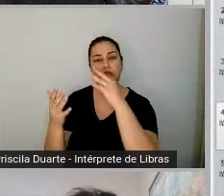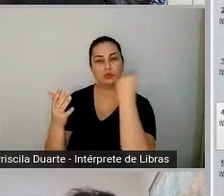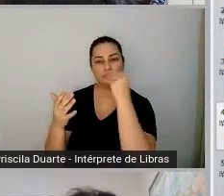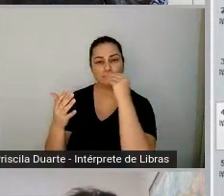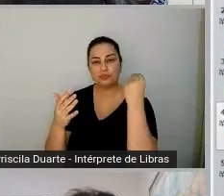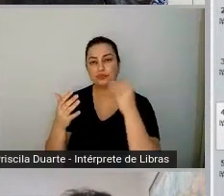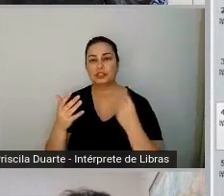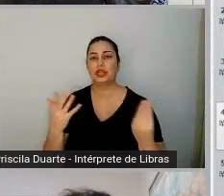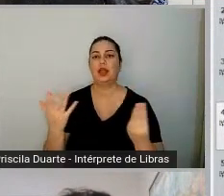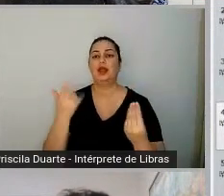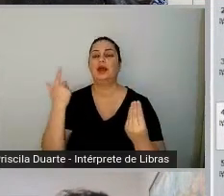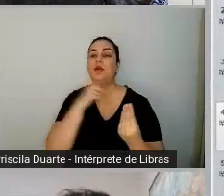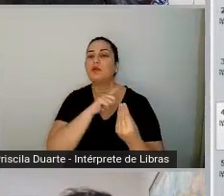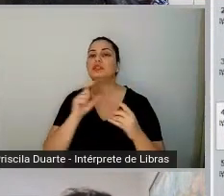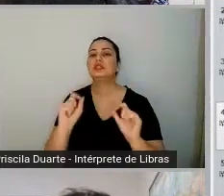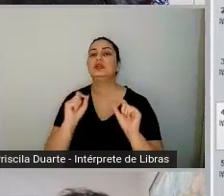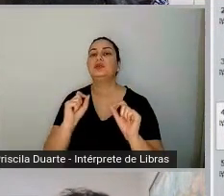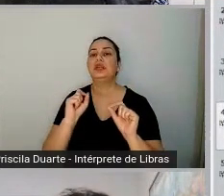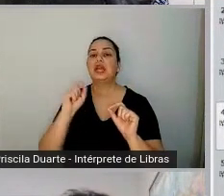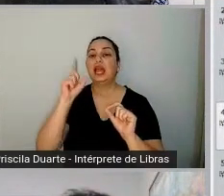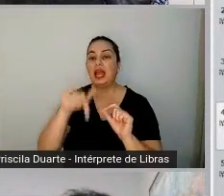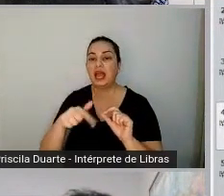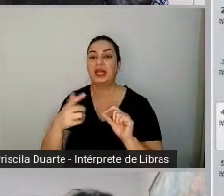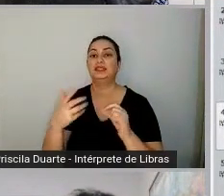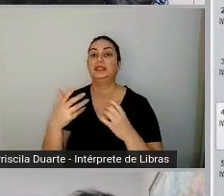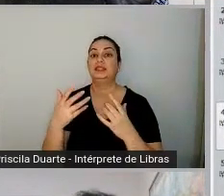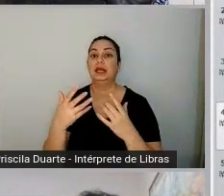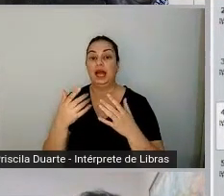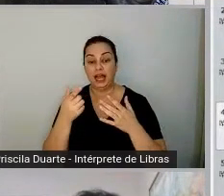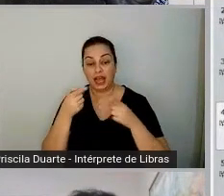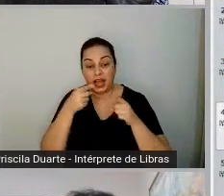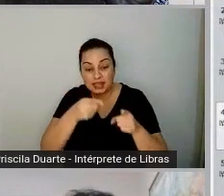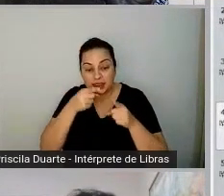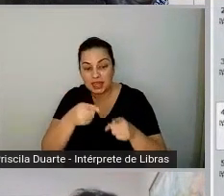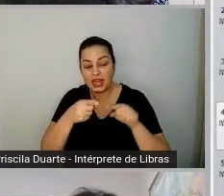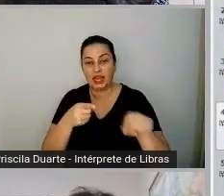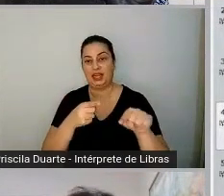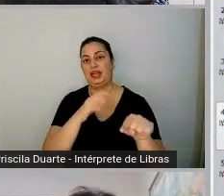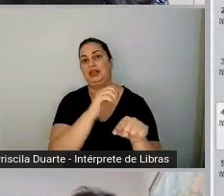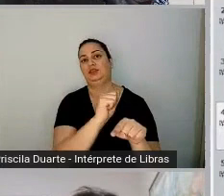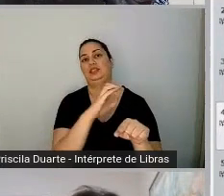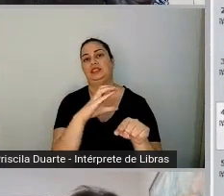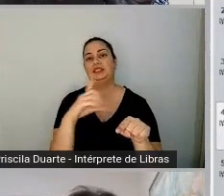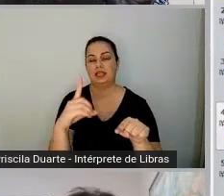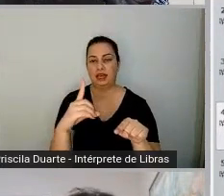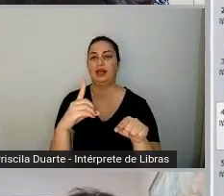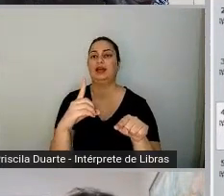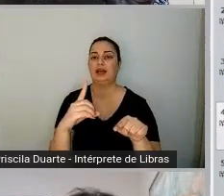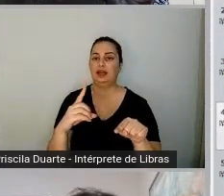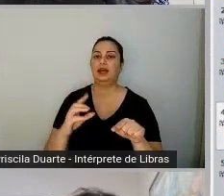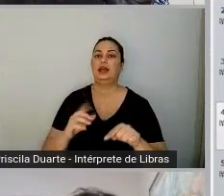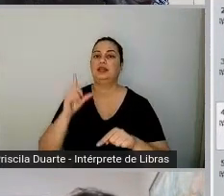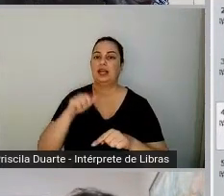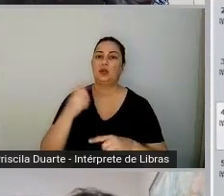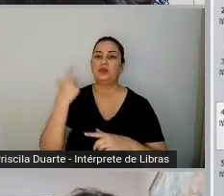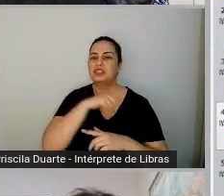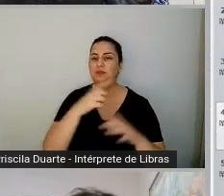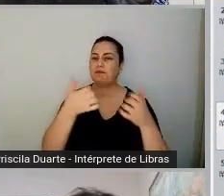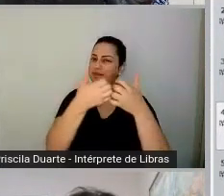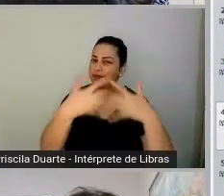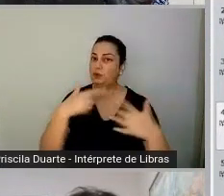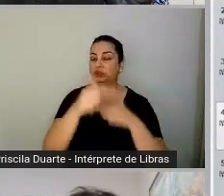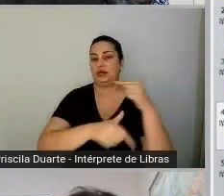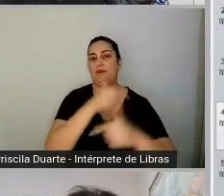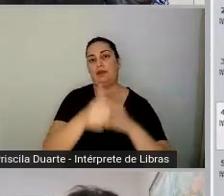atacar, né, a auditoria cidadã da dívida, atacar a ideia da auditoria da dívida, né? Porque como a gente sabe, né, o